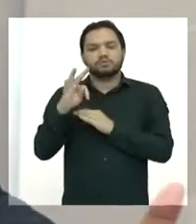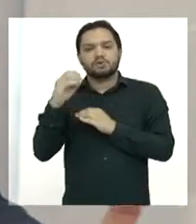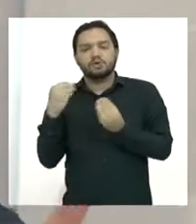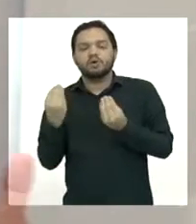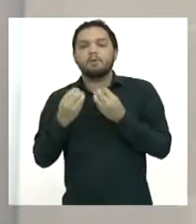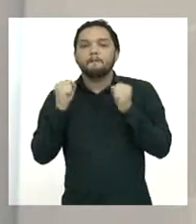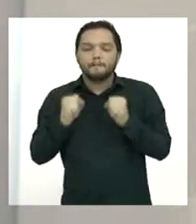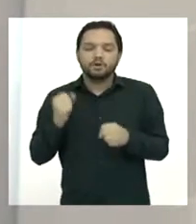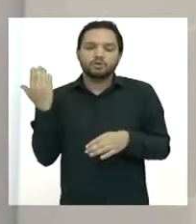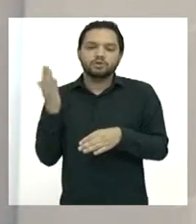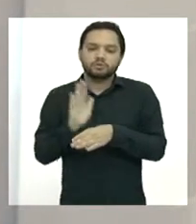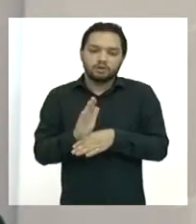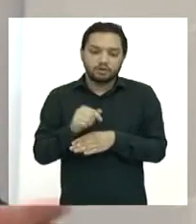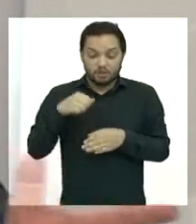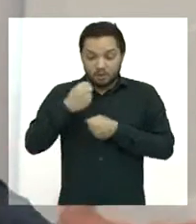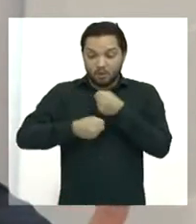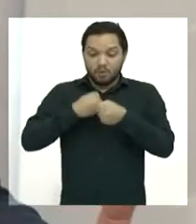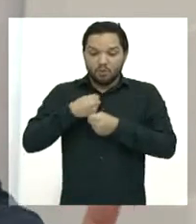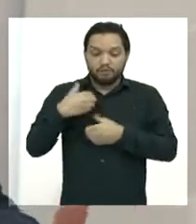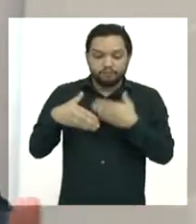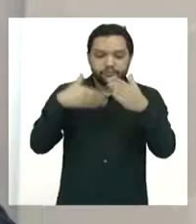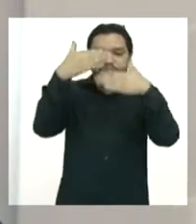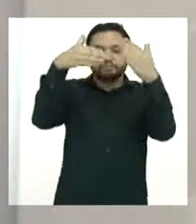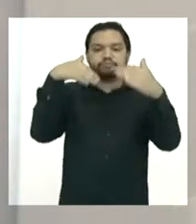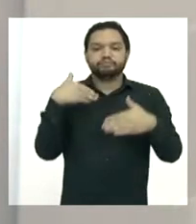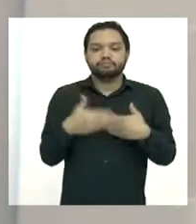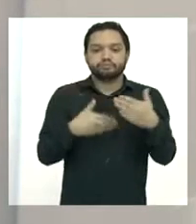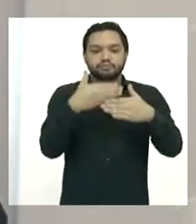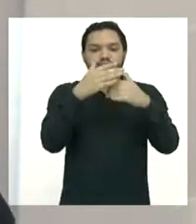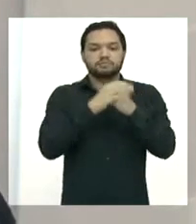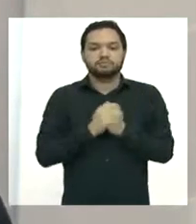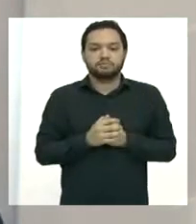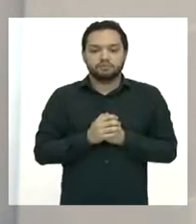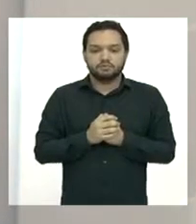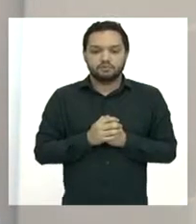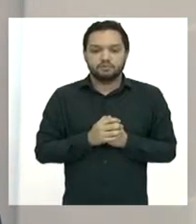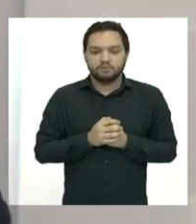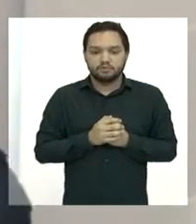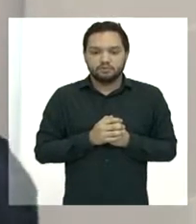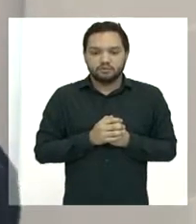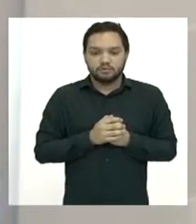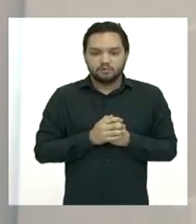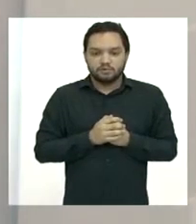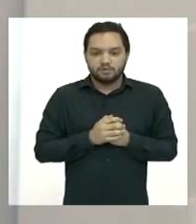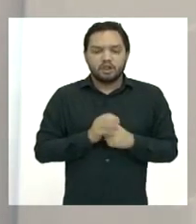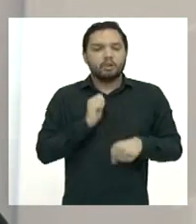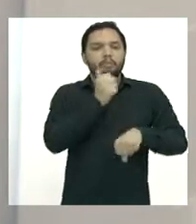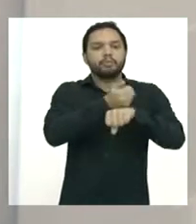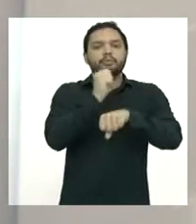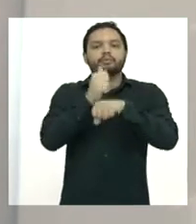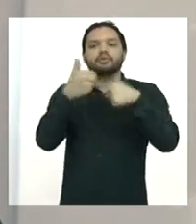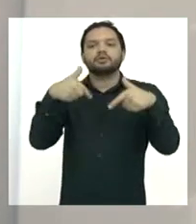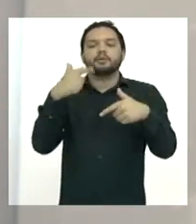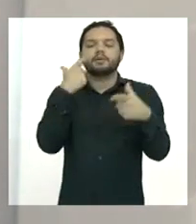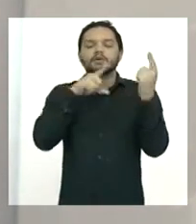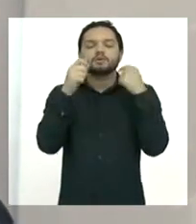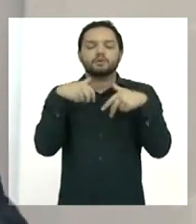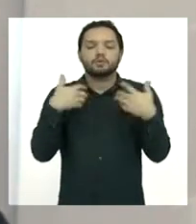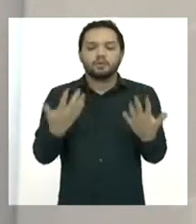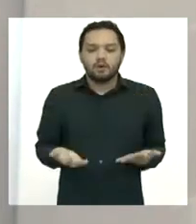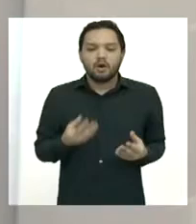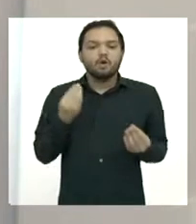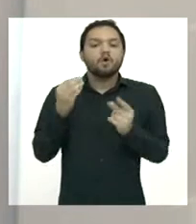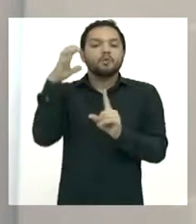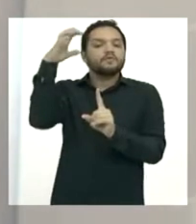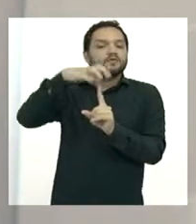a gente cresceu esse ano. Quais cadeiras nos conselhos a gente assumiu, como a gente impactou na sociedade. E a gente tem um